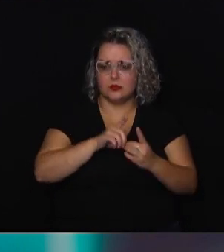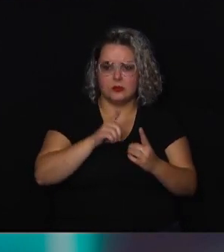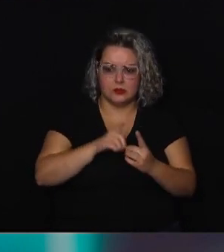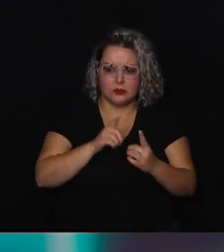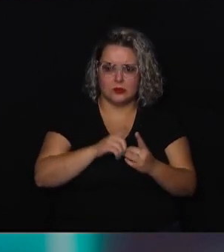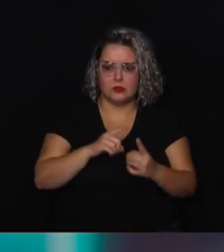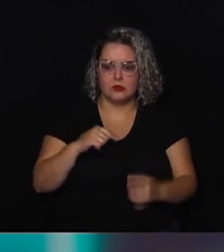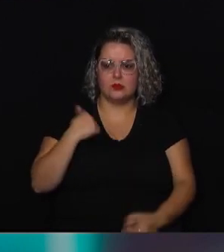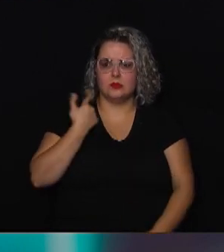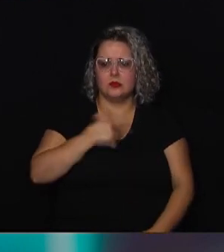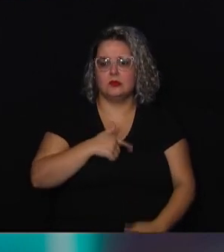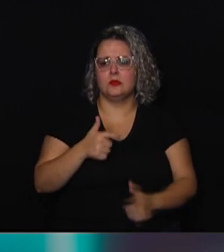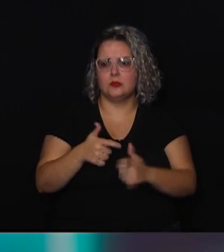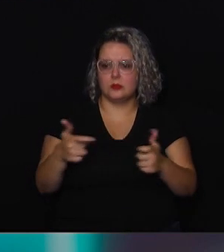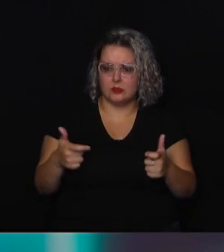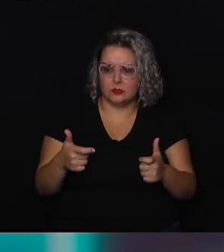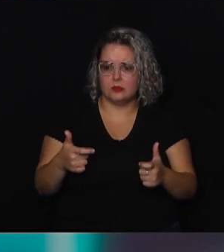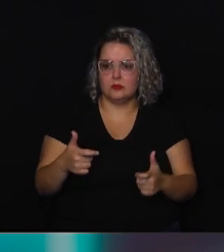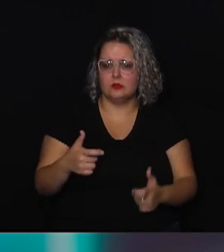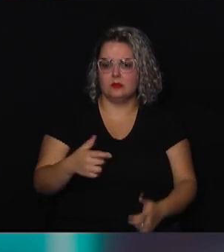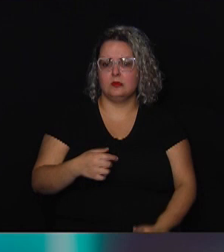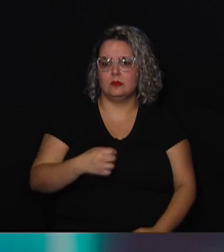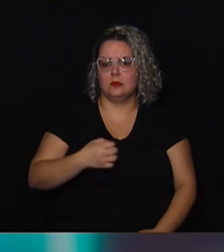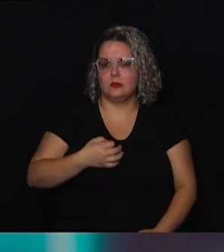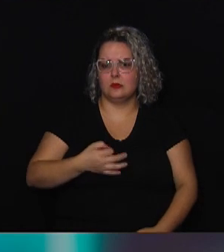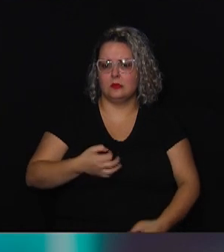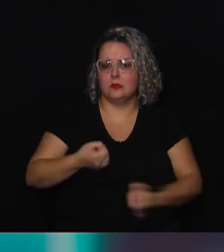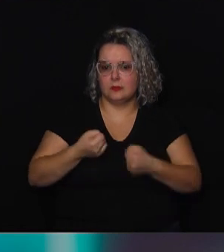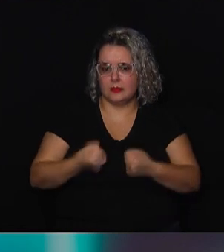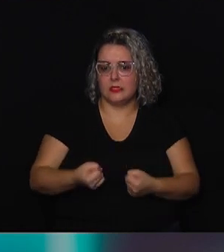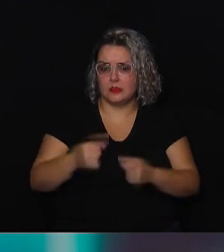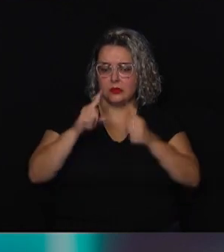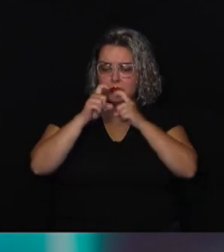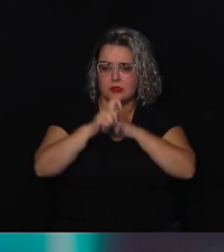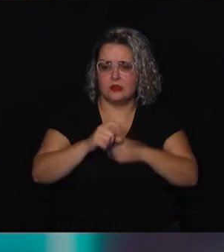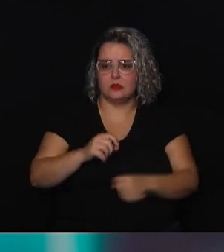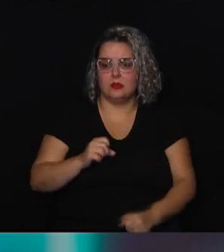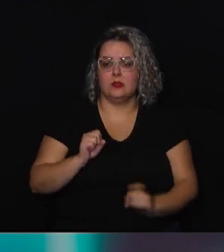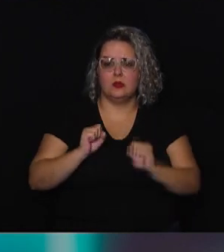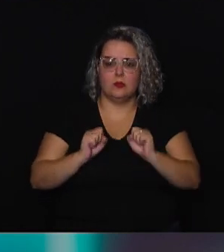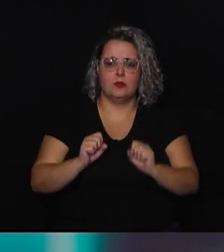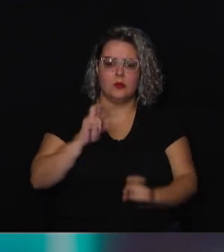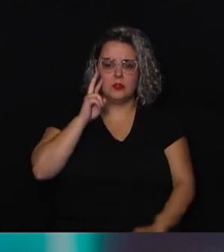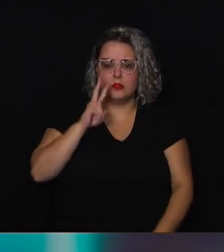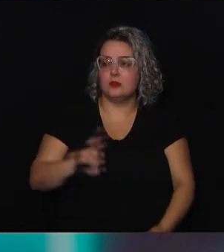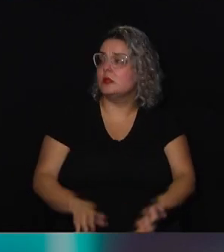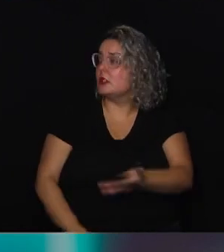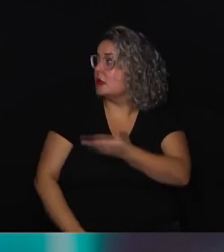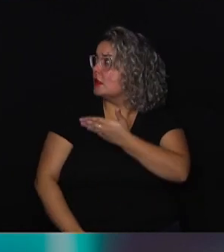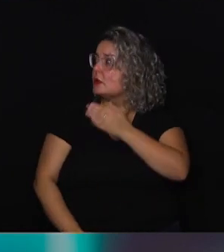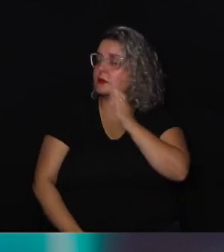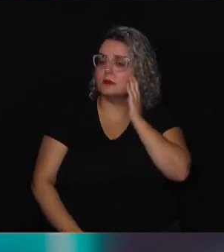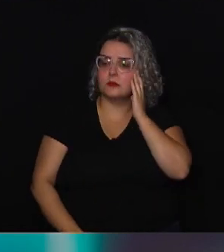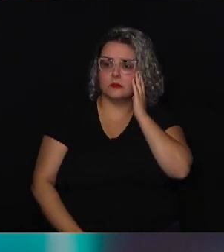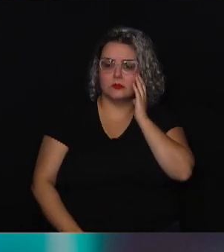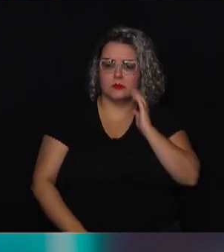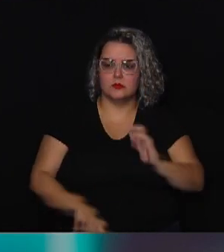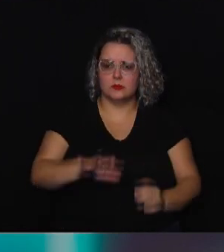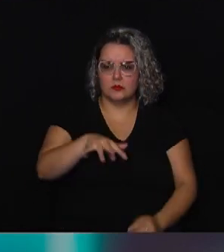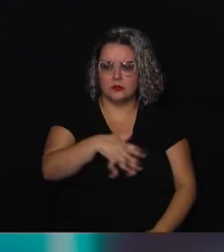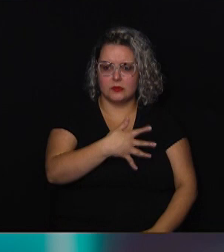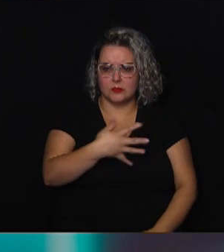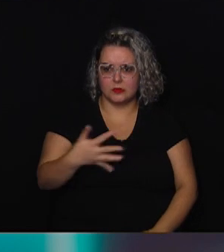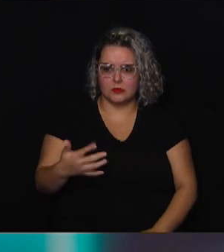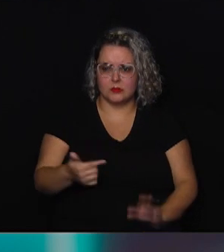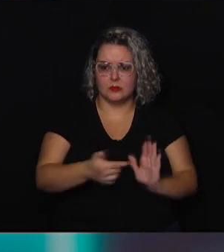nossos maiores nós críticos. Aqui, então, vocês podem observar, né, os quadros, eu vou estar mostrando